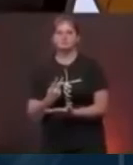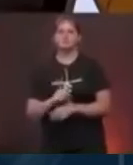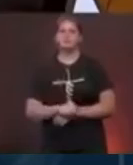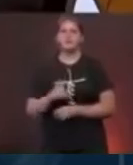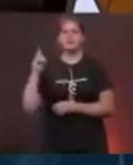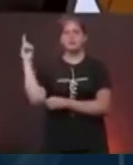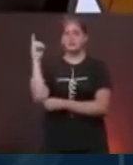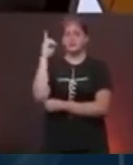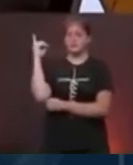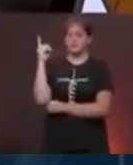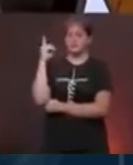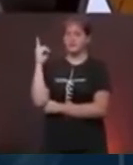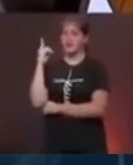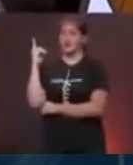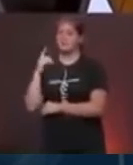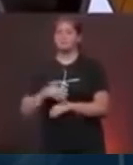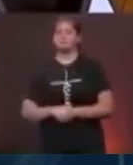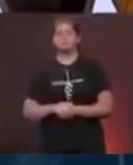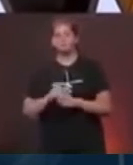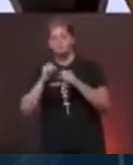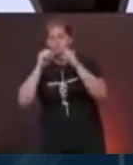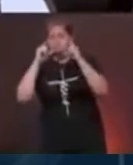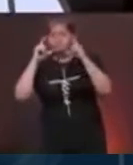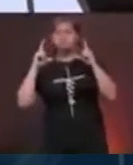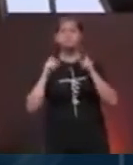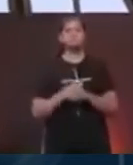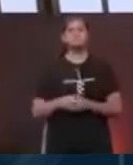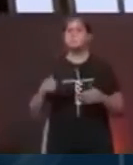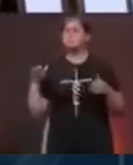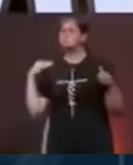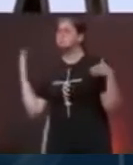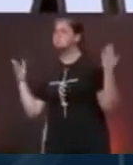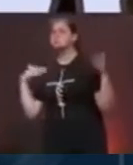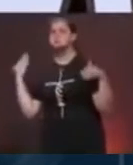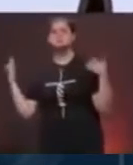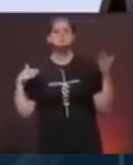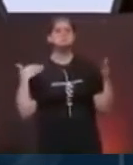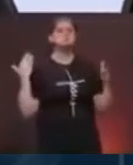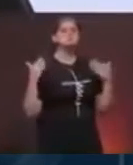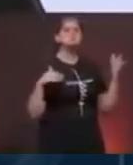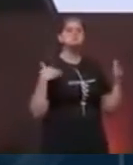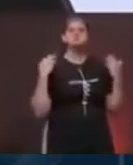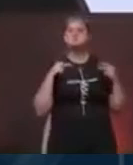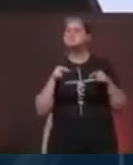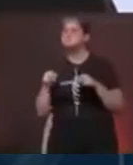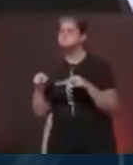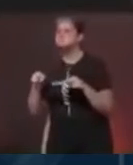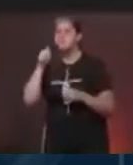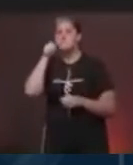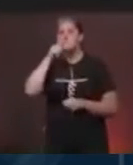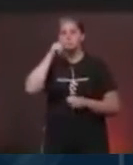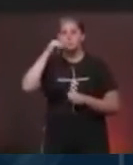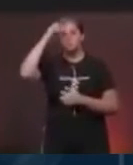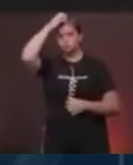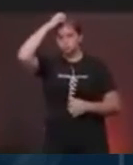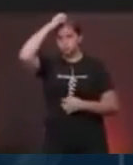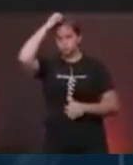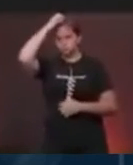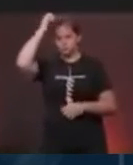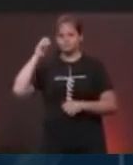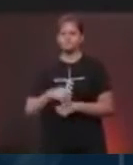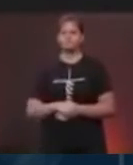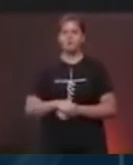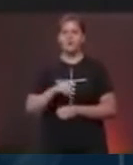Davi acordou, rapaz, estava meio assim, sonolento, acordou, foi dar um rolezinho no palácio, uma dona tomando banho, tal